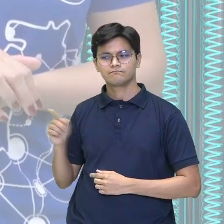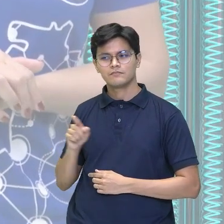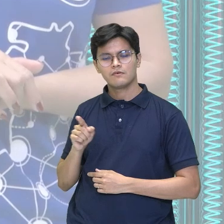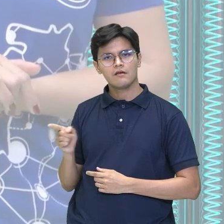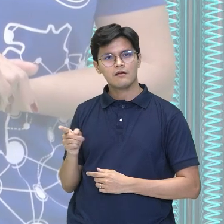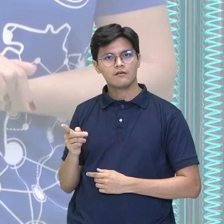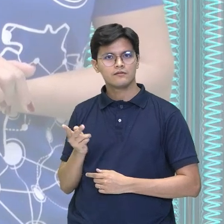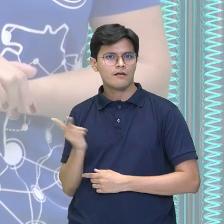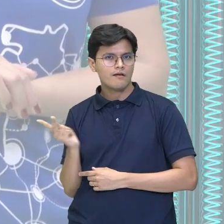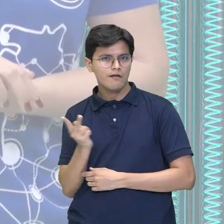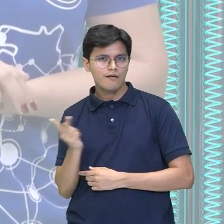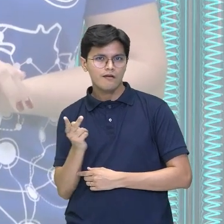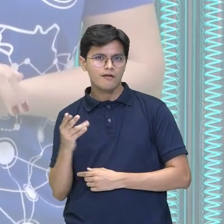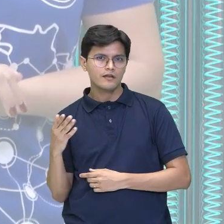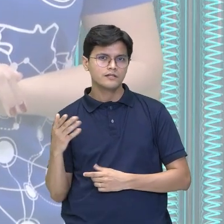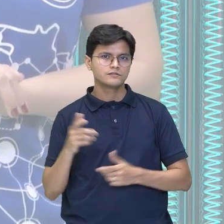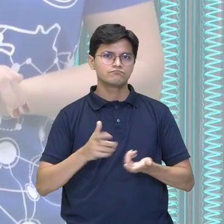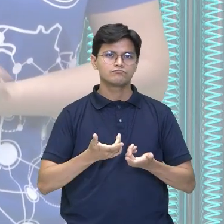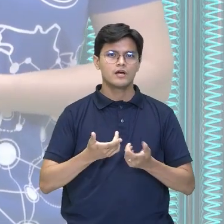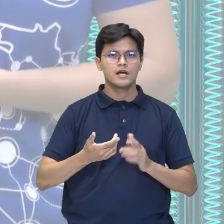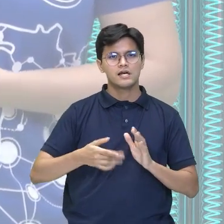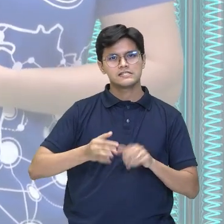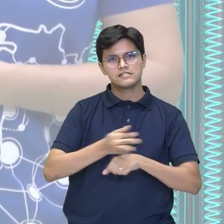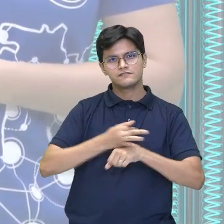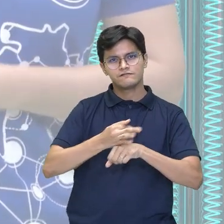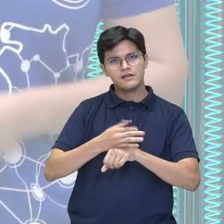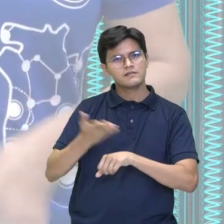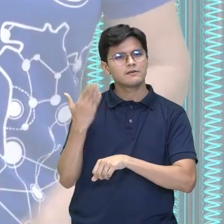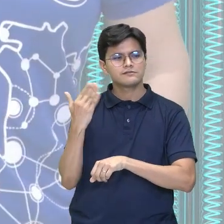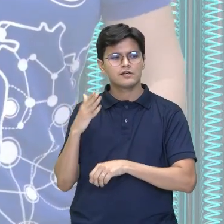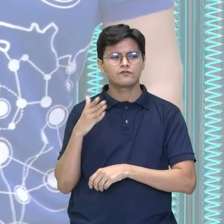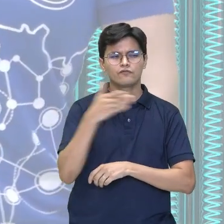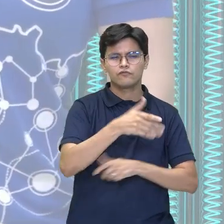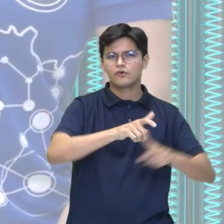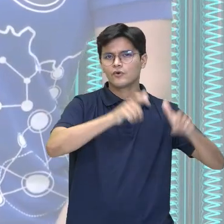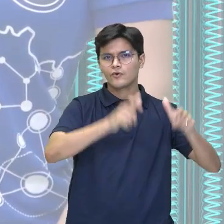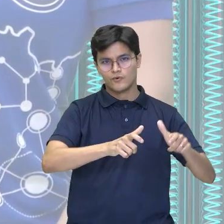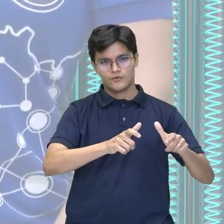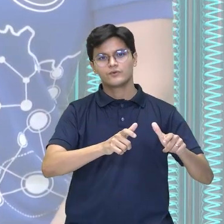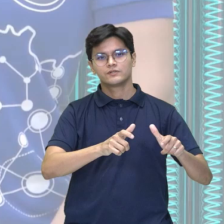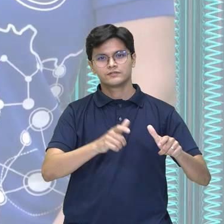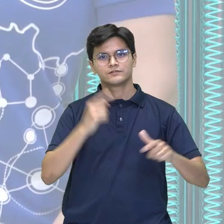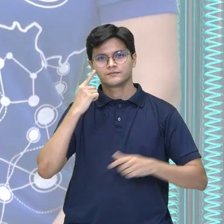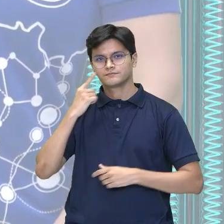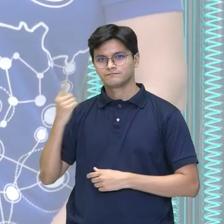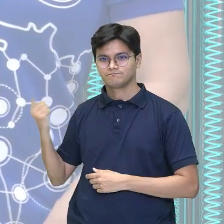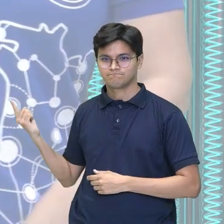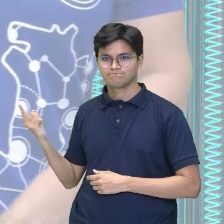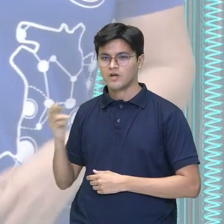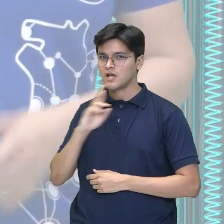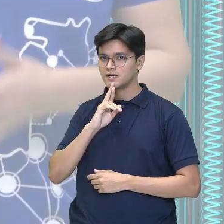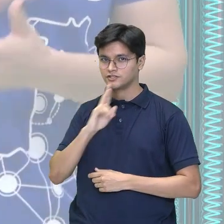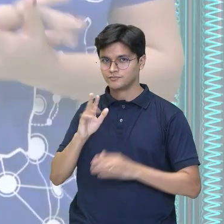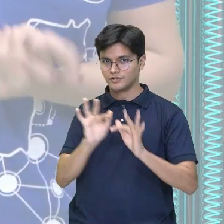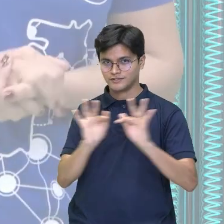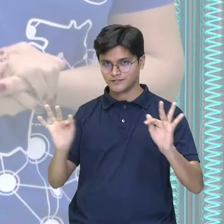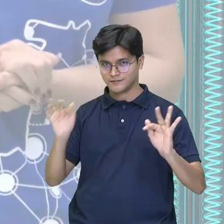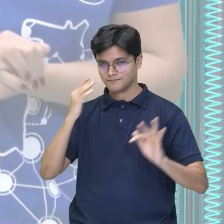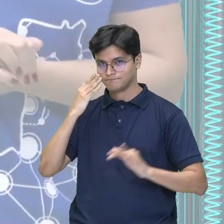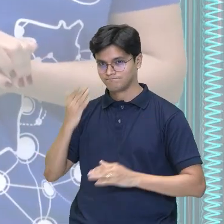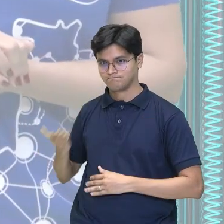nas últimas férias, ok? They went to Japan. Olha aqui, ó. They